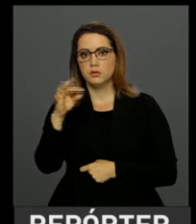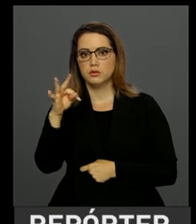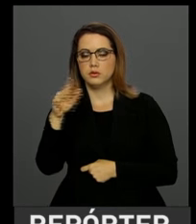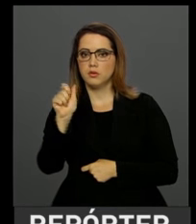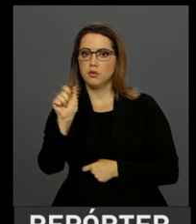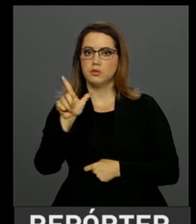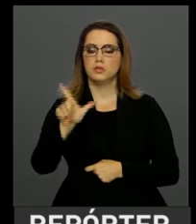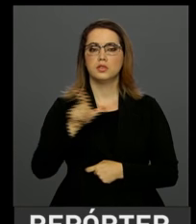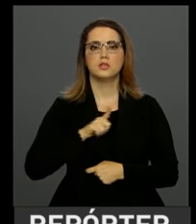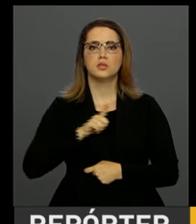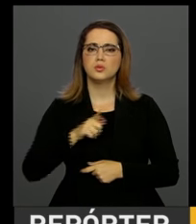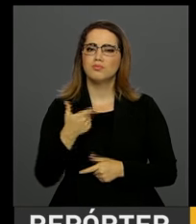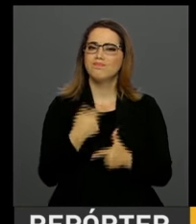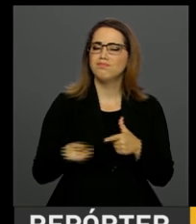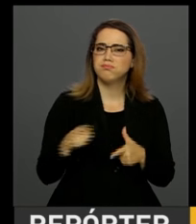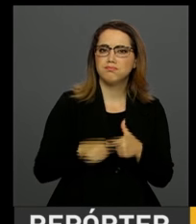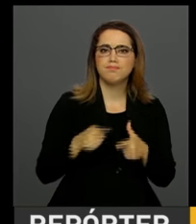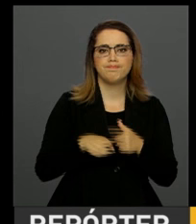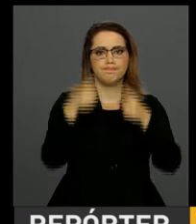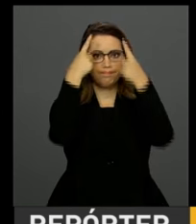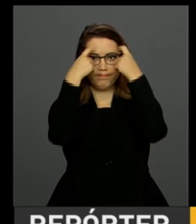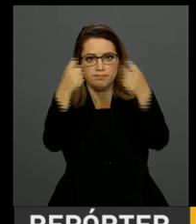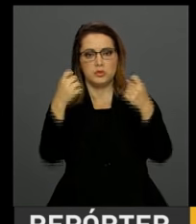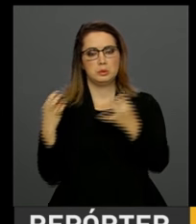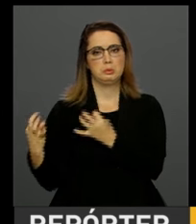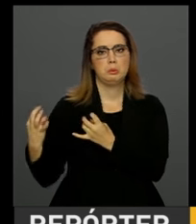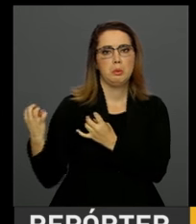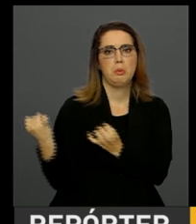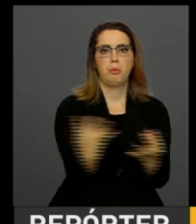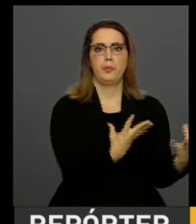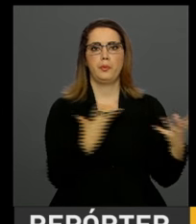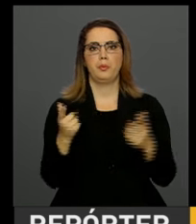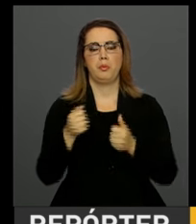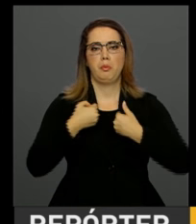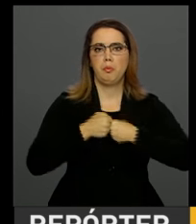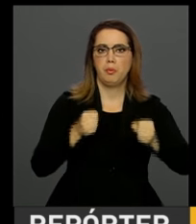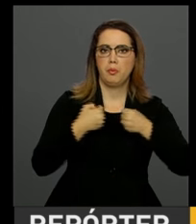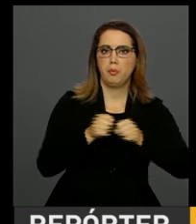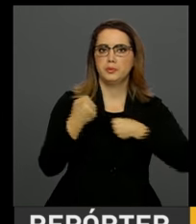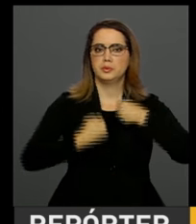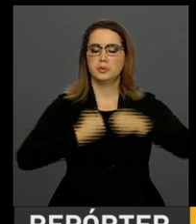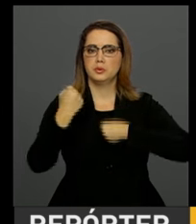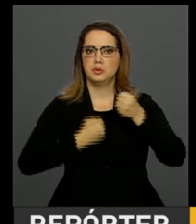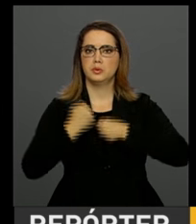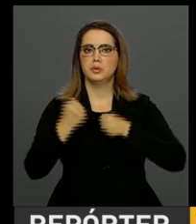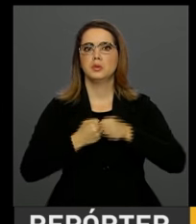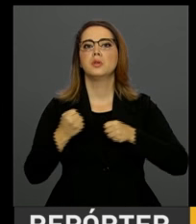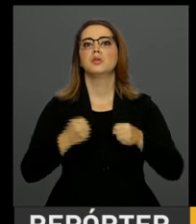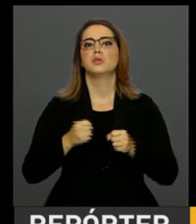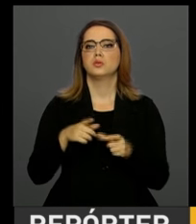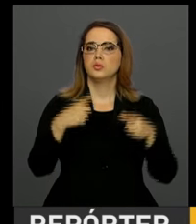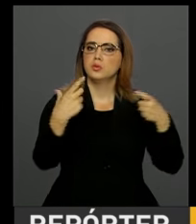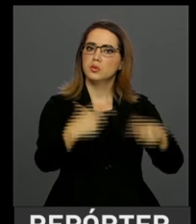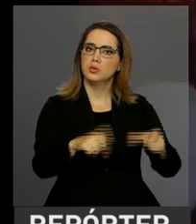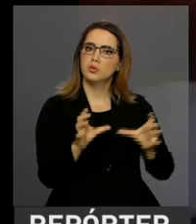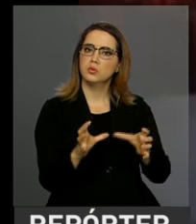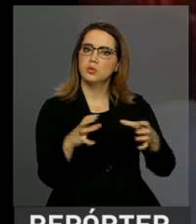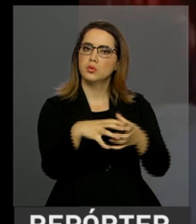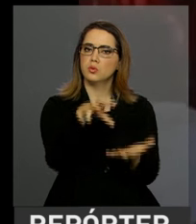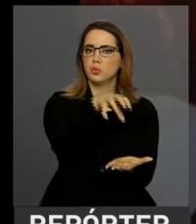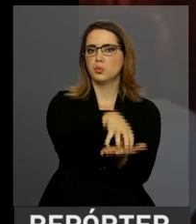estado enfrenta uma onda de violência marcada por incêndios a ônibus, carros e ataques a prédios públicos após o governo